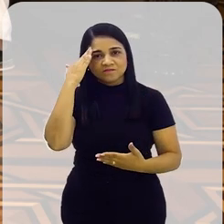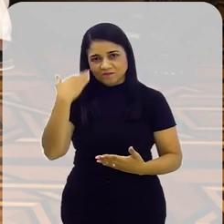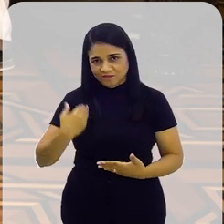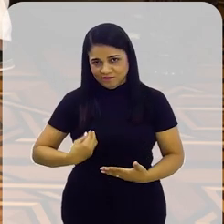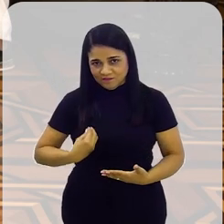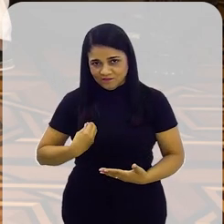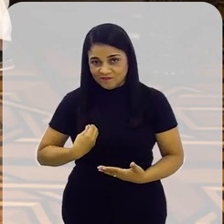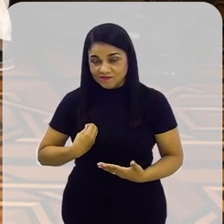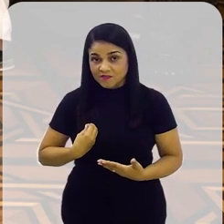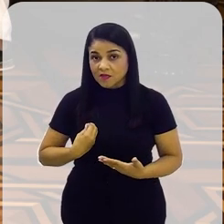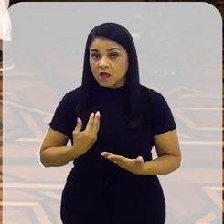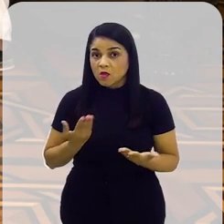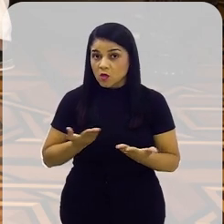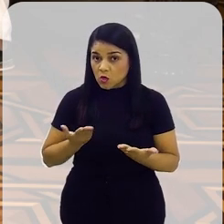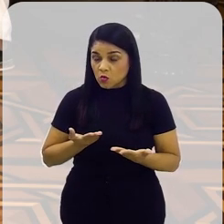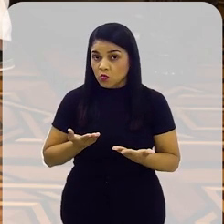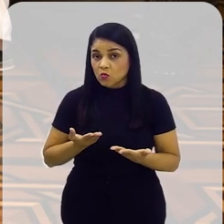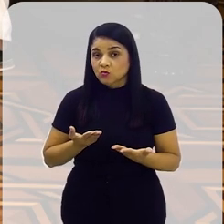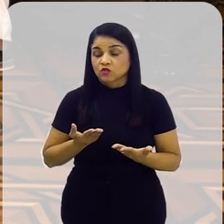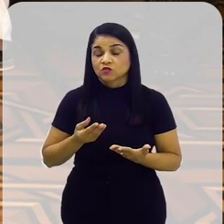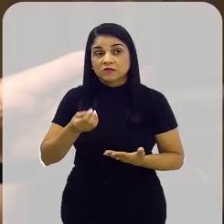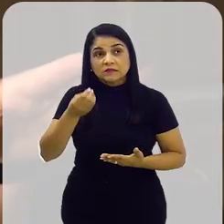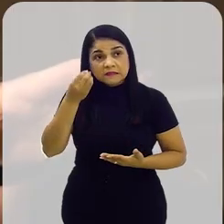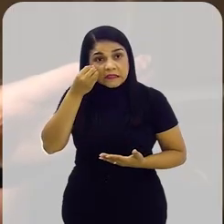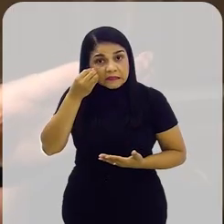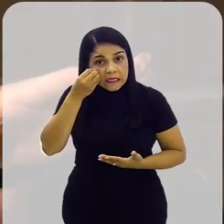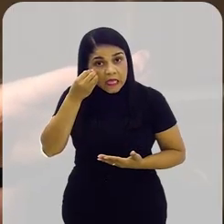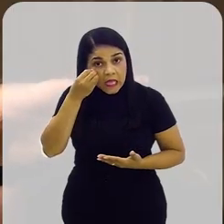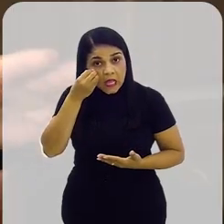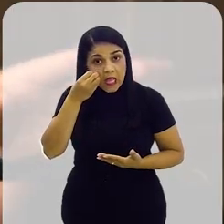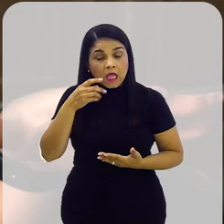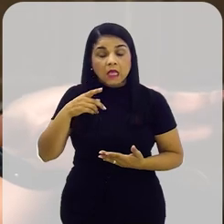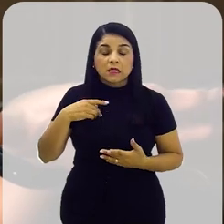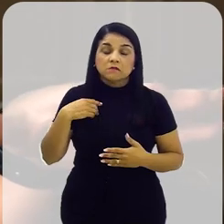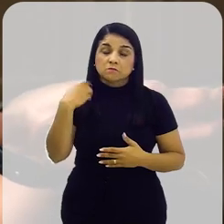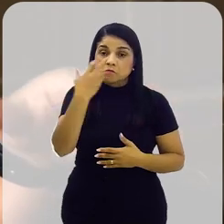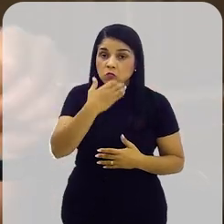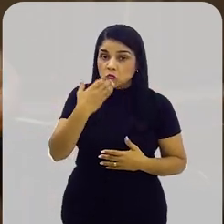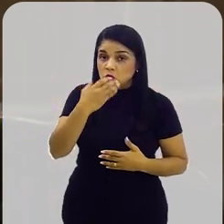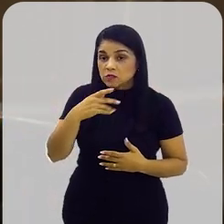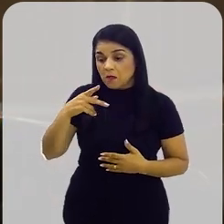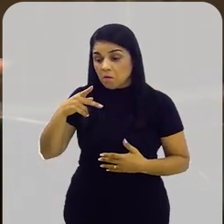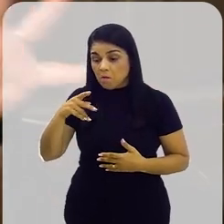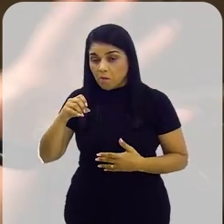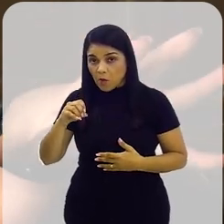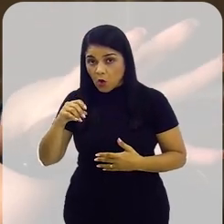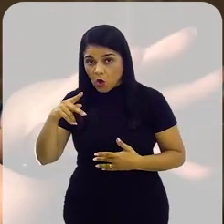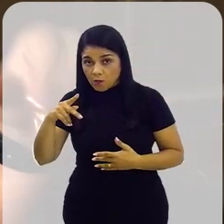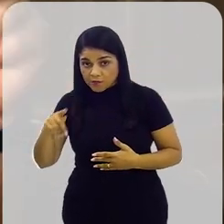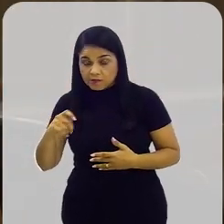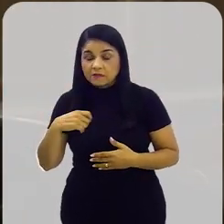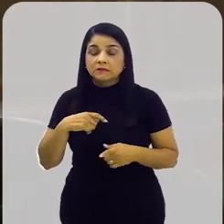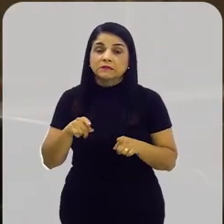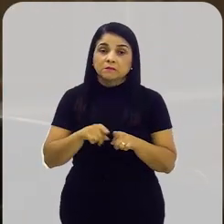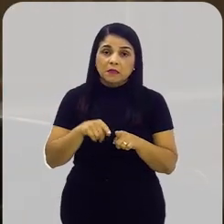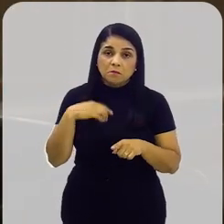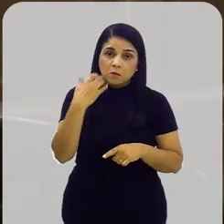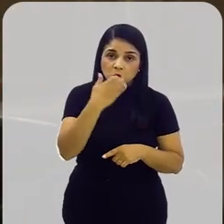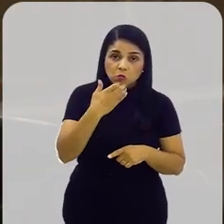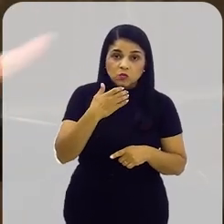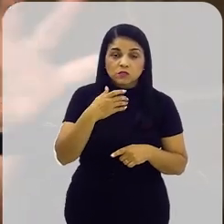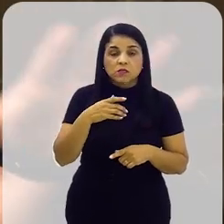de vida. Não, eu ainda mudei, eu ainda tentei, né, ir pro pop, uhum. Aí lancei um pop, aí